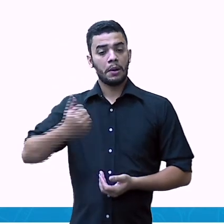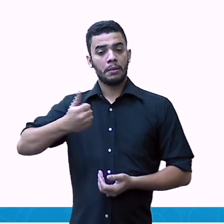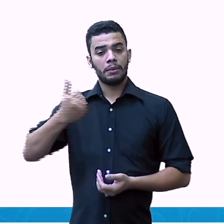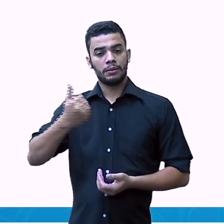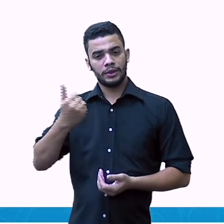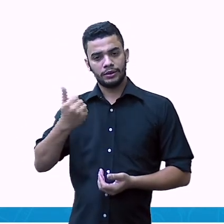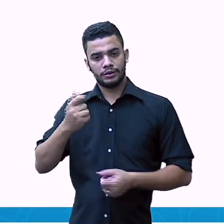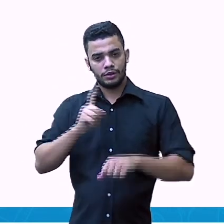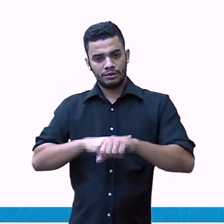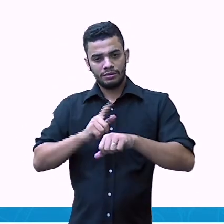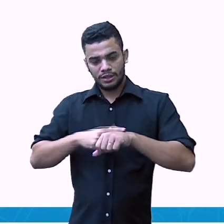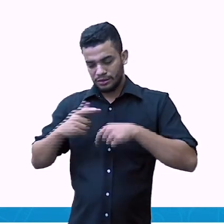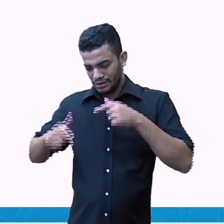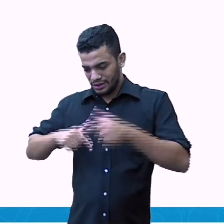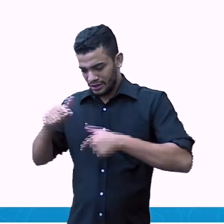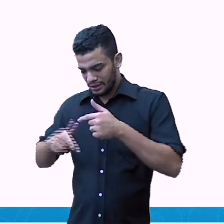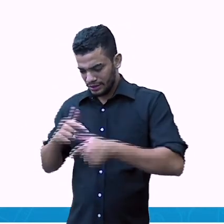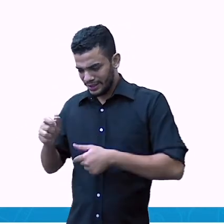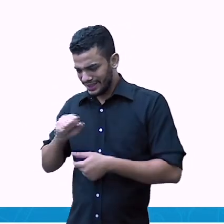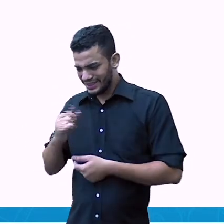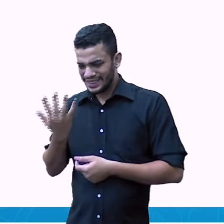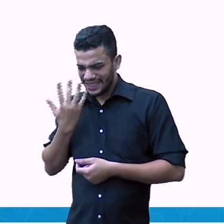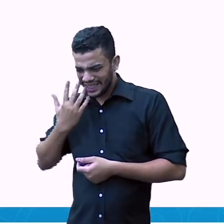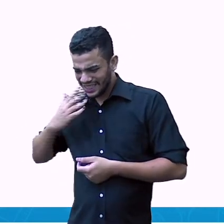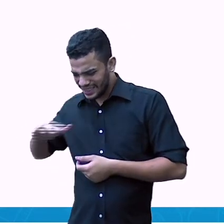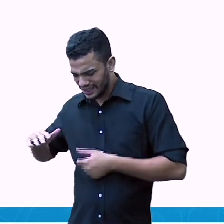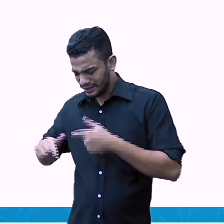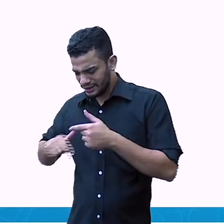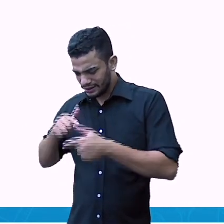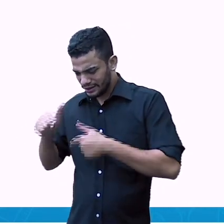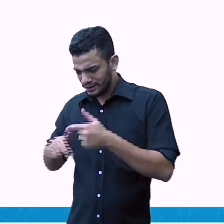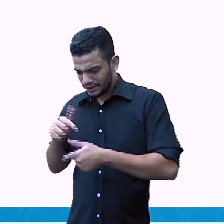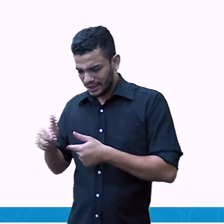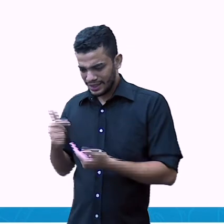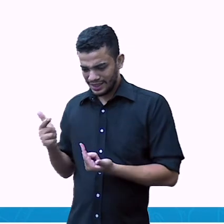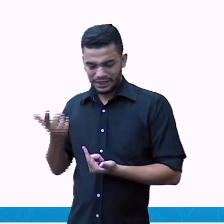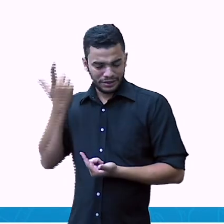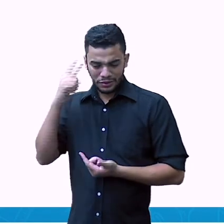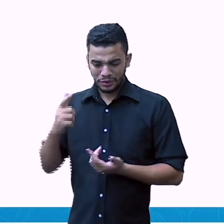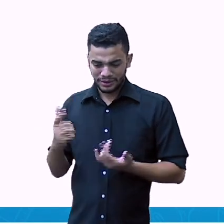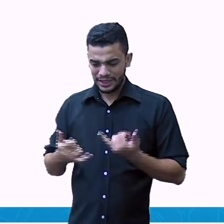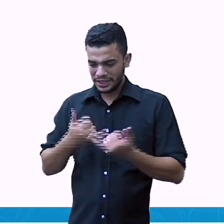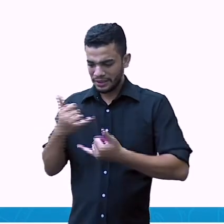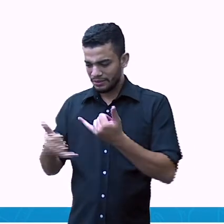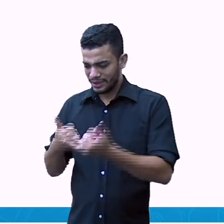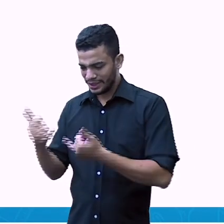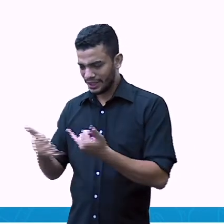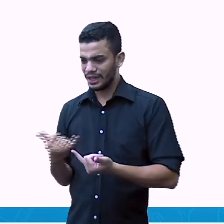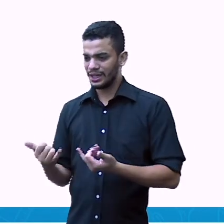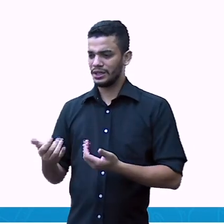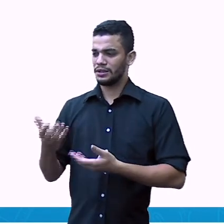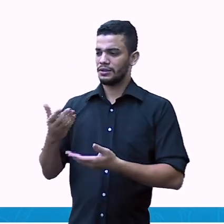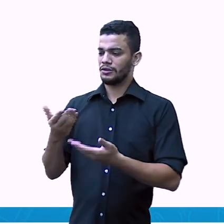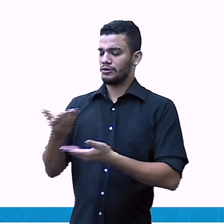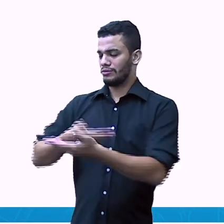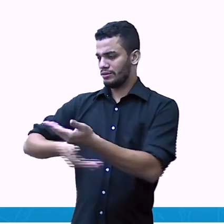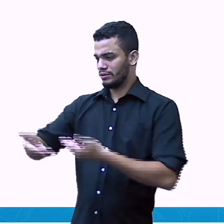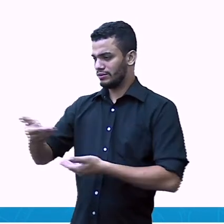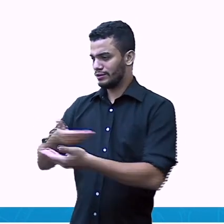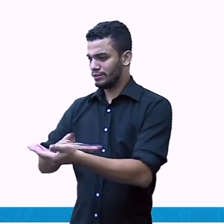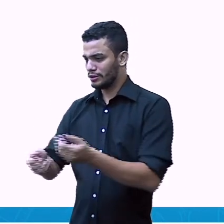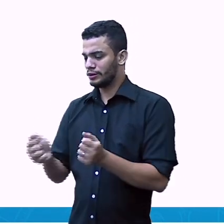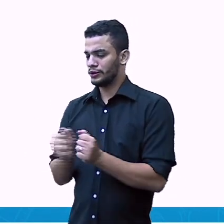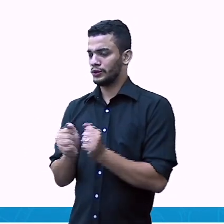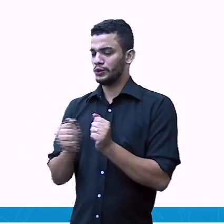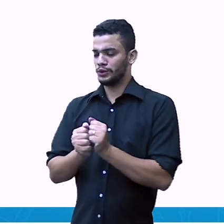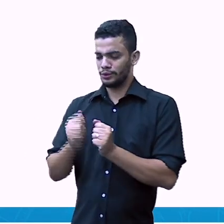outras crianças e o desenvolvimento de atividades próprias da idade, como brincar e estudar, comprometendo assim